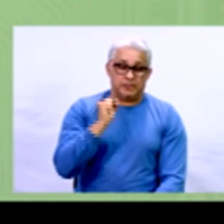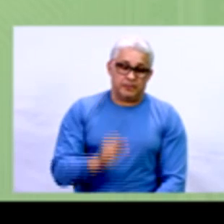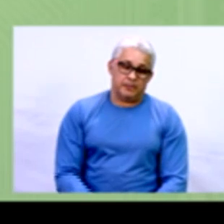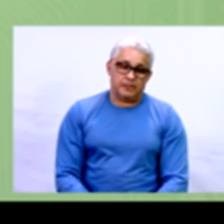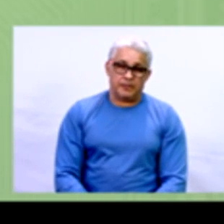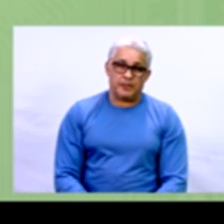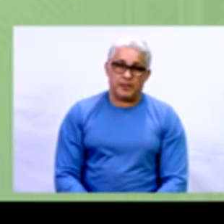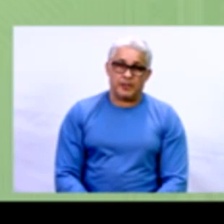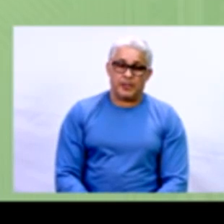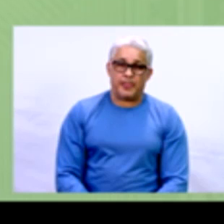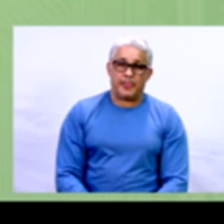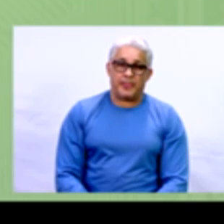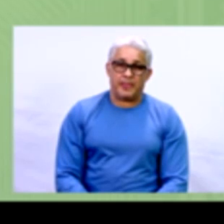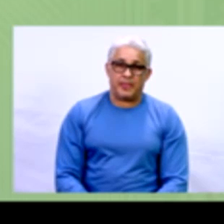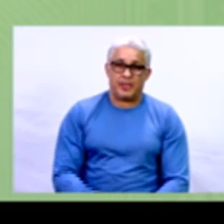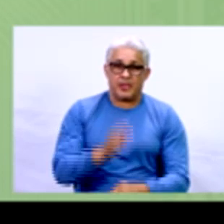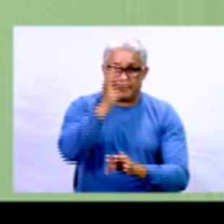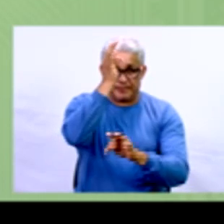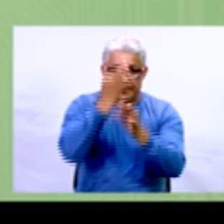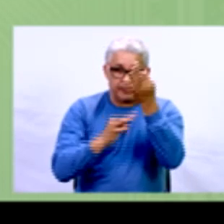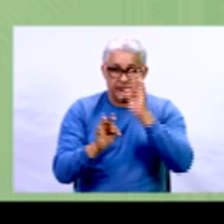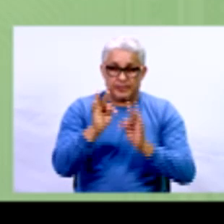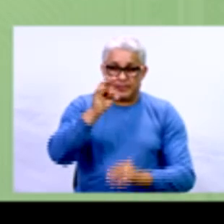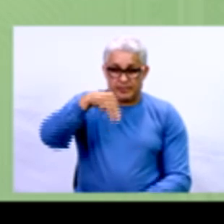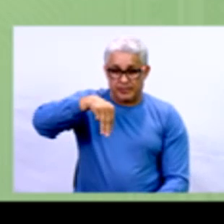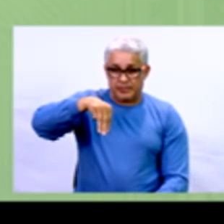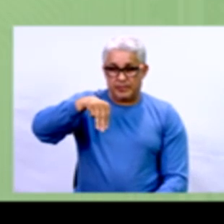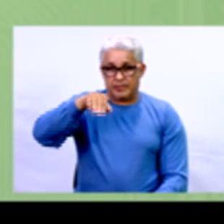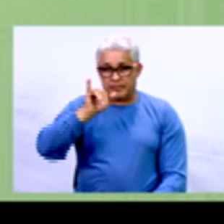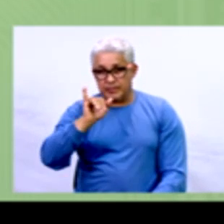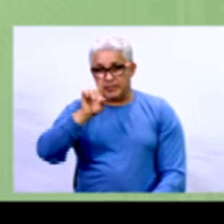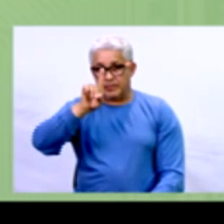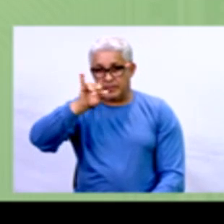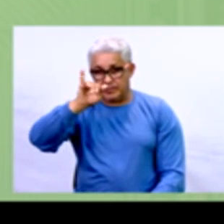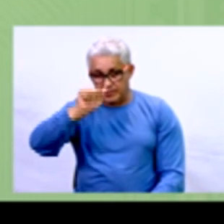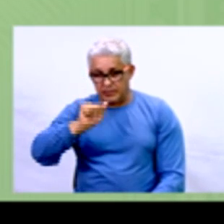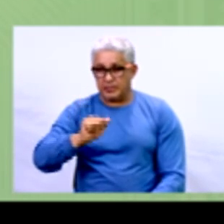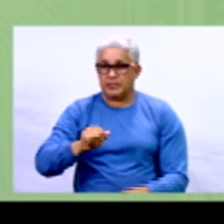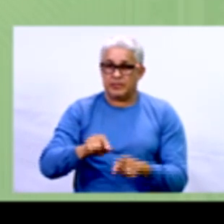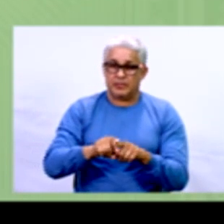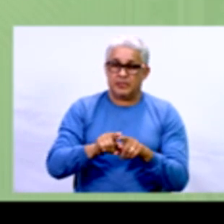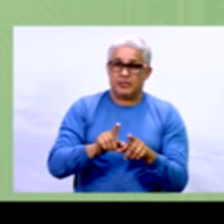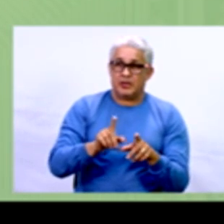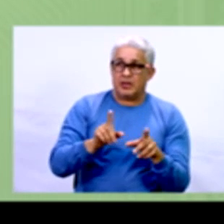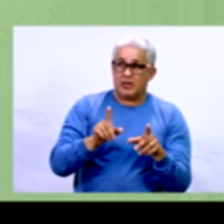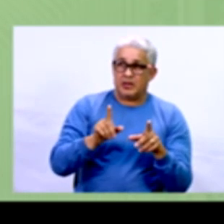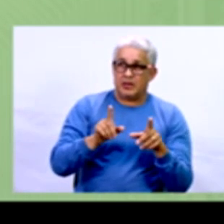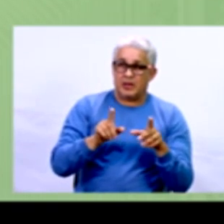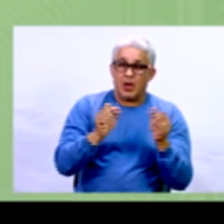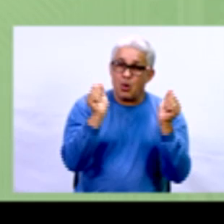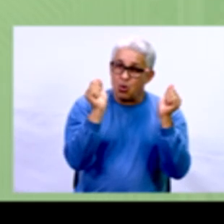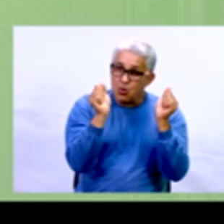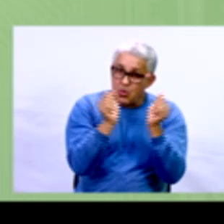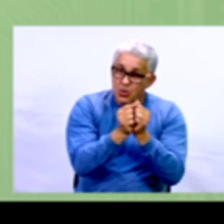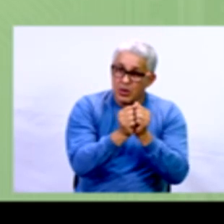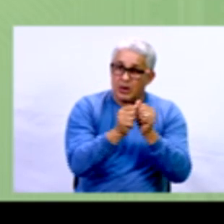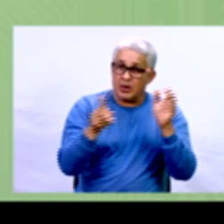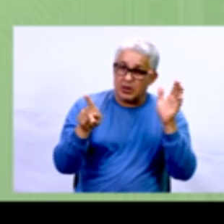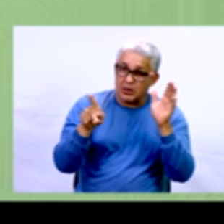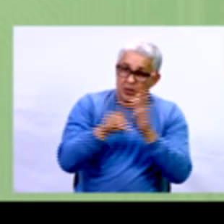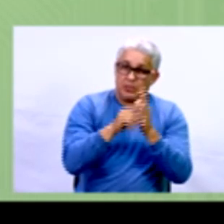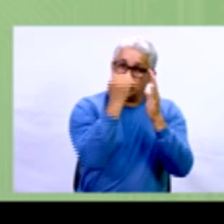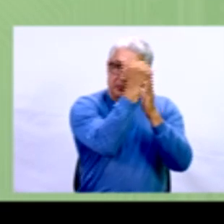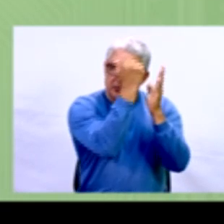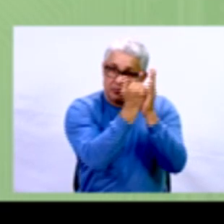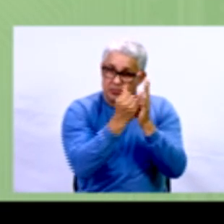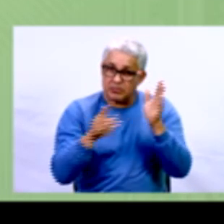Outra função é a de tecnologia da mídia. Ele vai definir e acompanhar a aplicação de software para a internet.